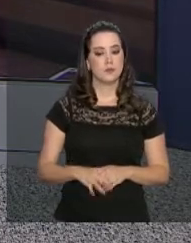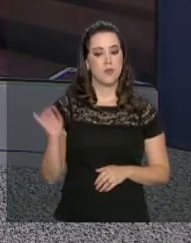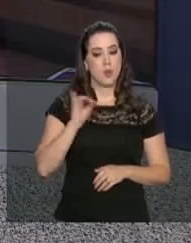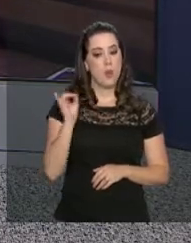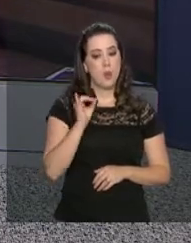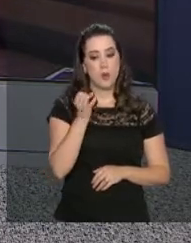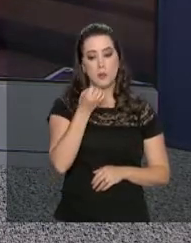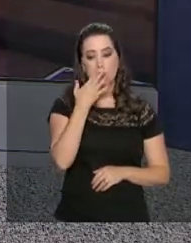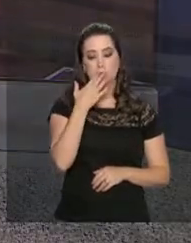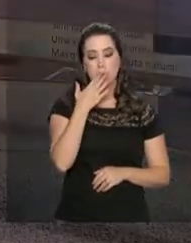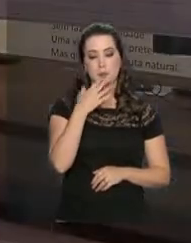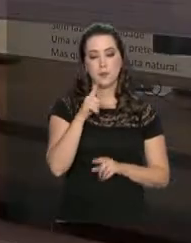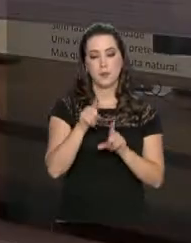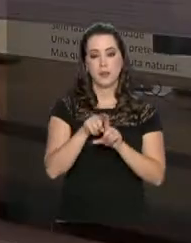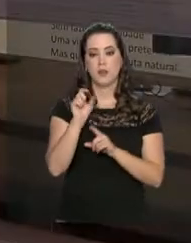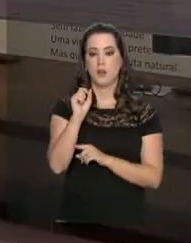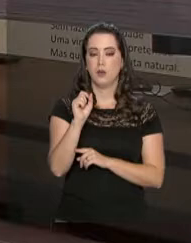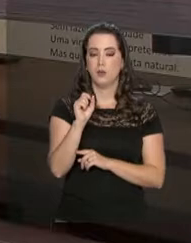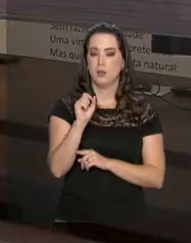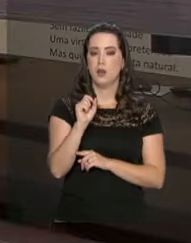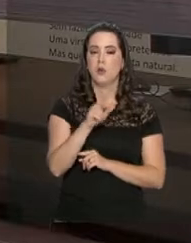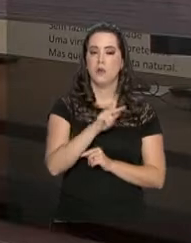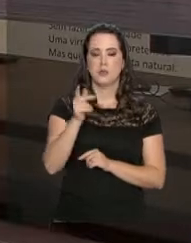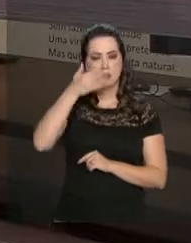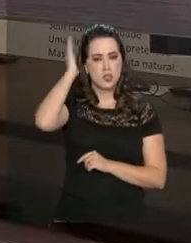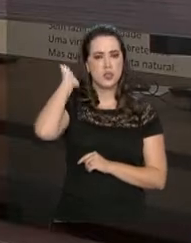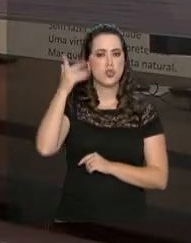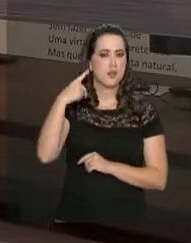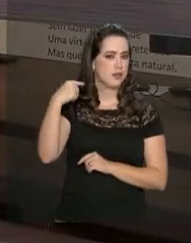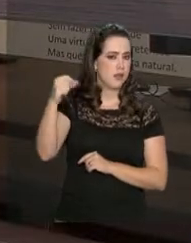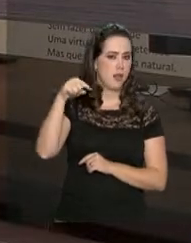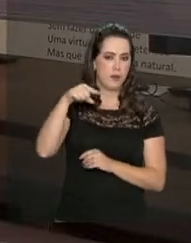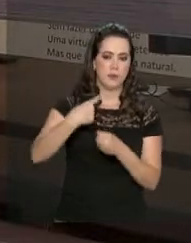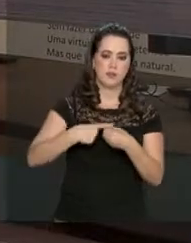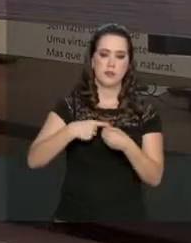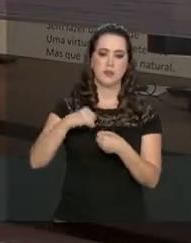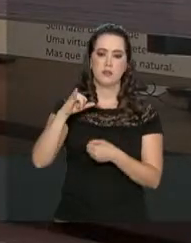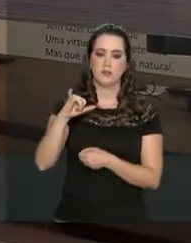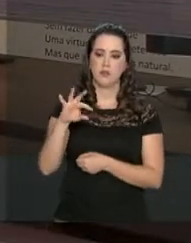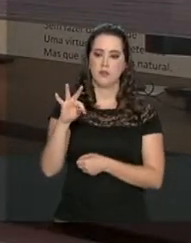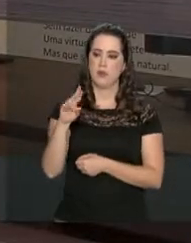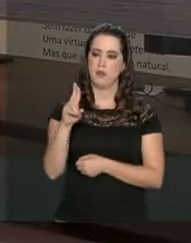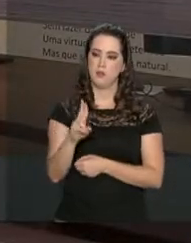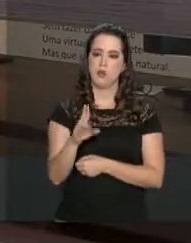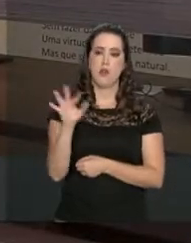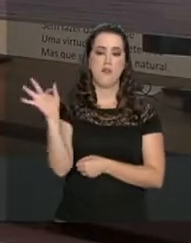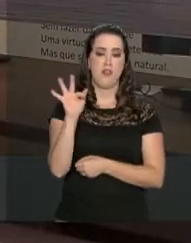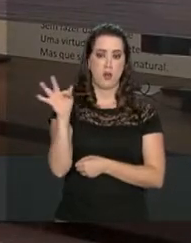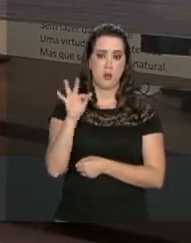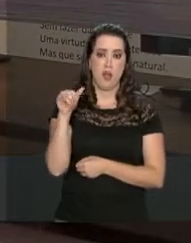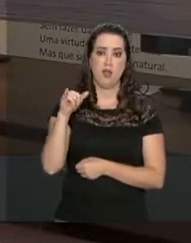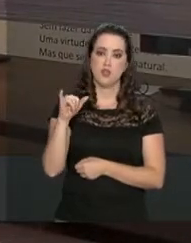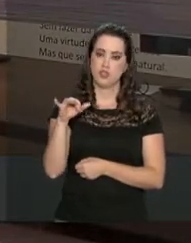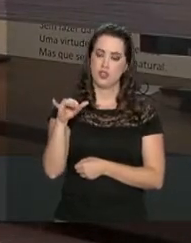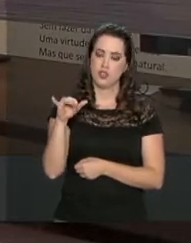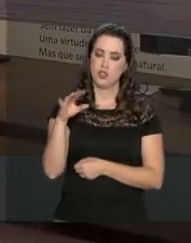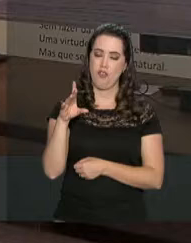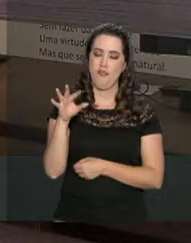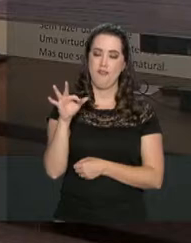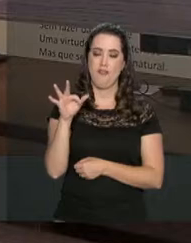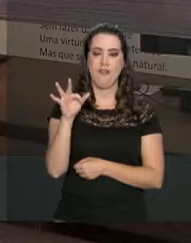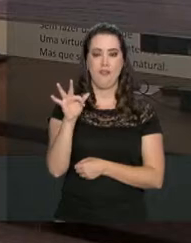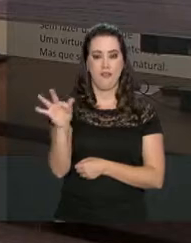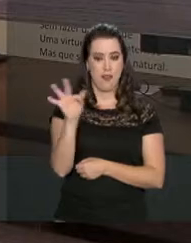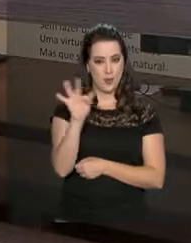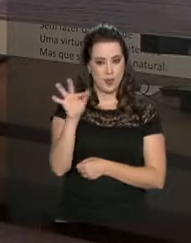Olá, Roberto. O presidente Michel Temer já deixou a cidade de Itu, a FADITU. Ele estava aqui na Faculdade de Direito, onde